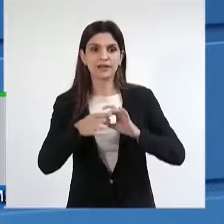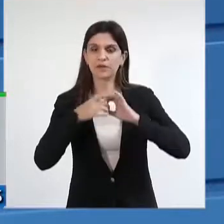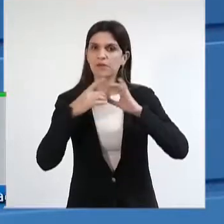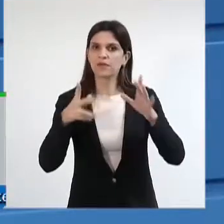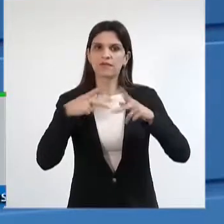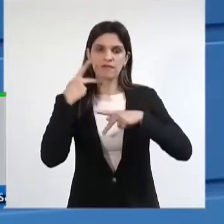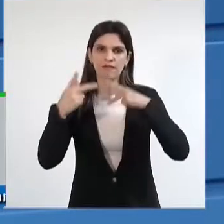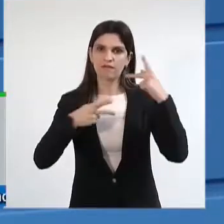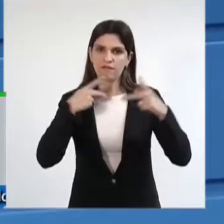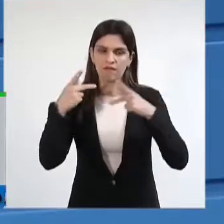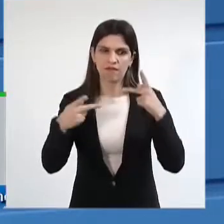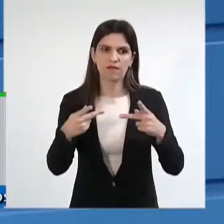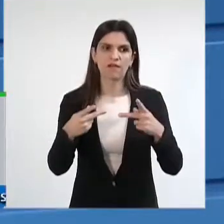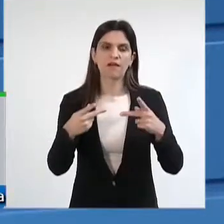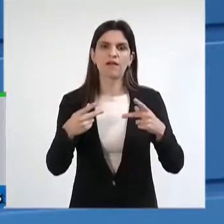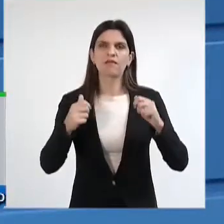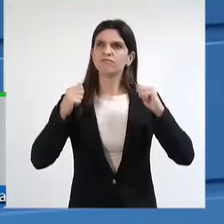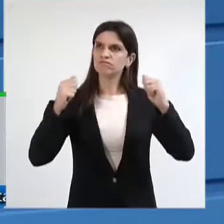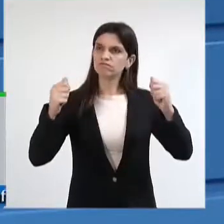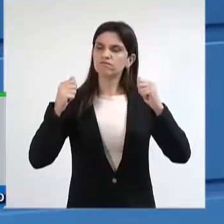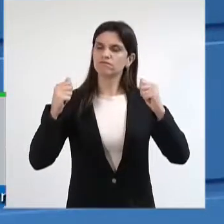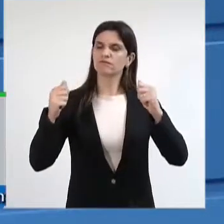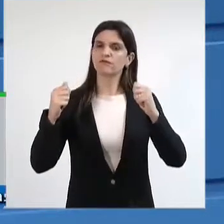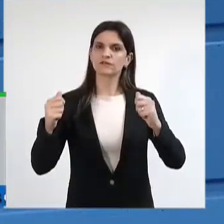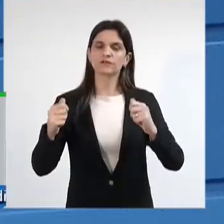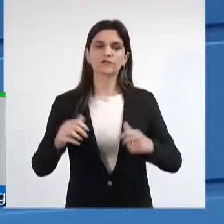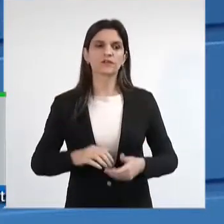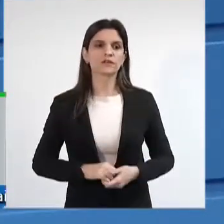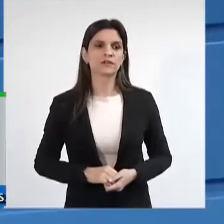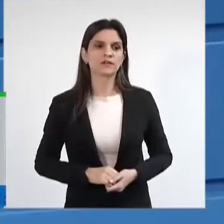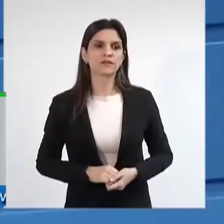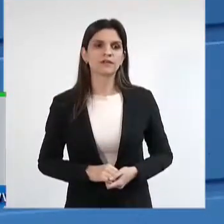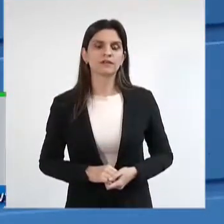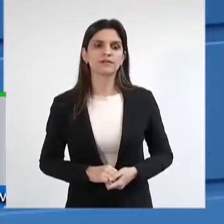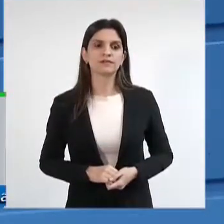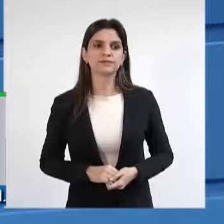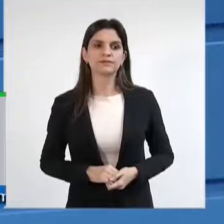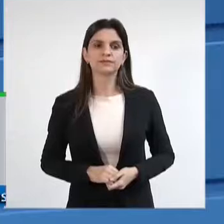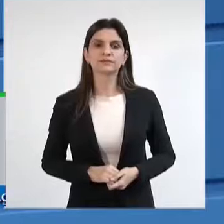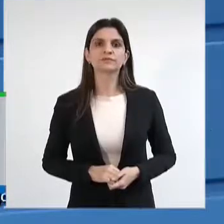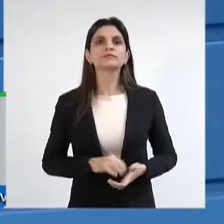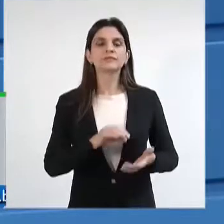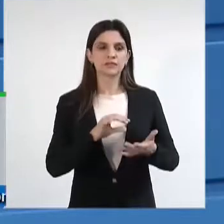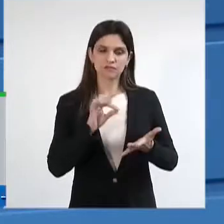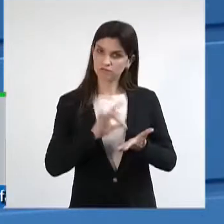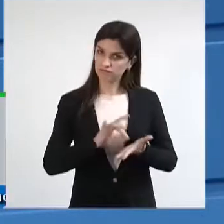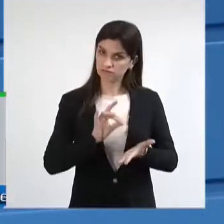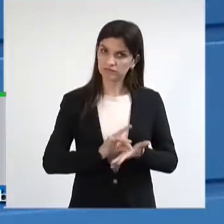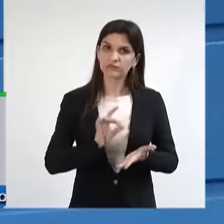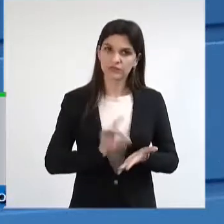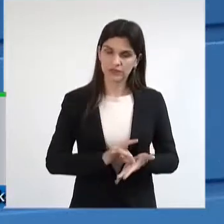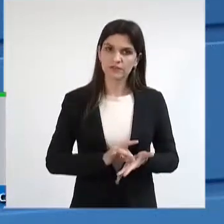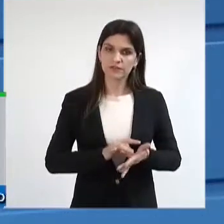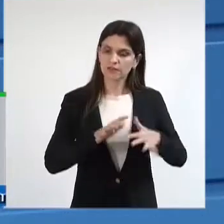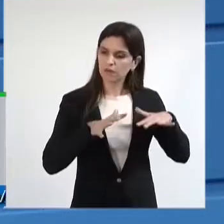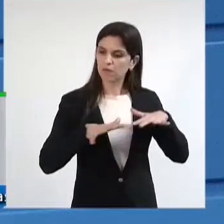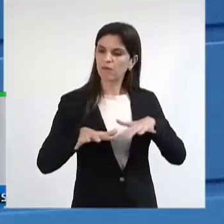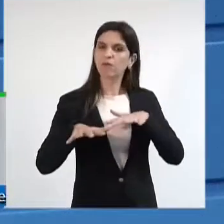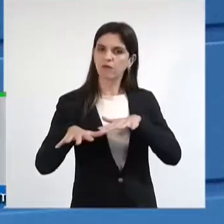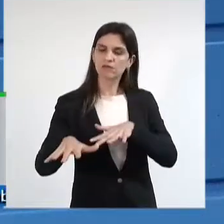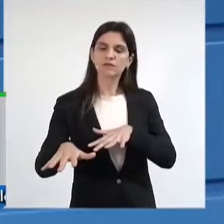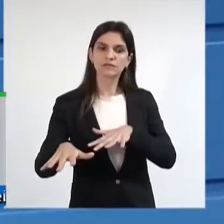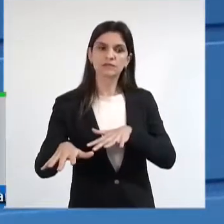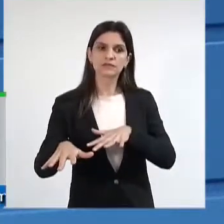principalmente de político e ideológico, num movimento que é legítimo, como eu disse ao senhor, mas que houve, sem